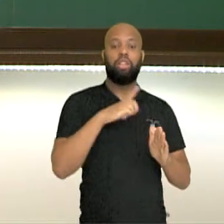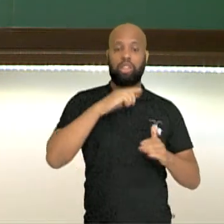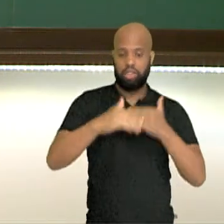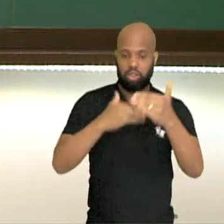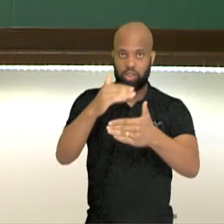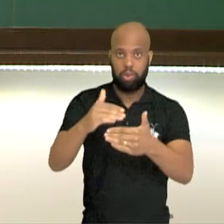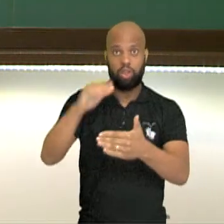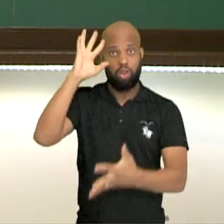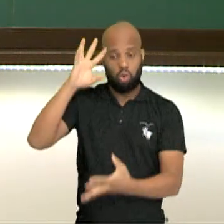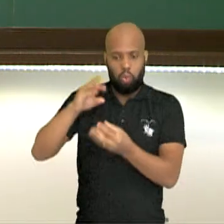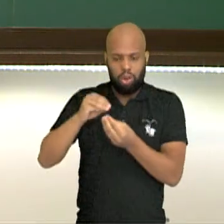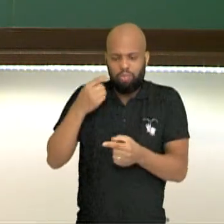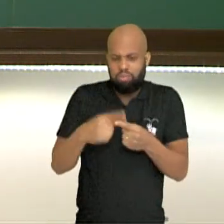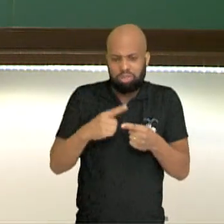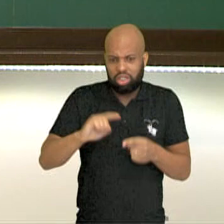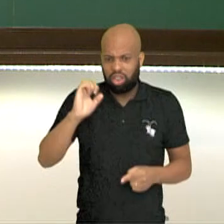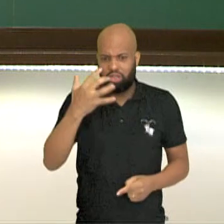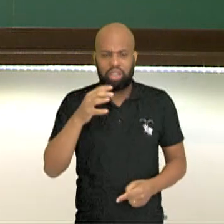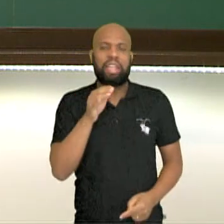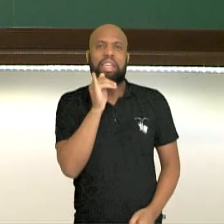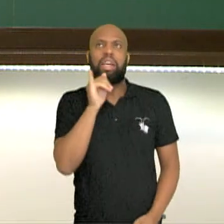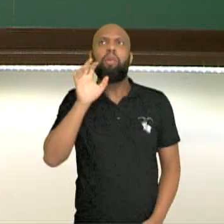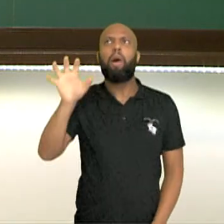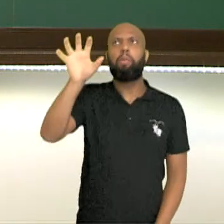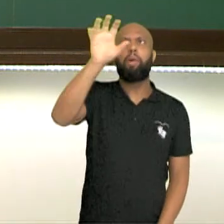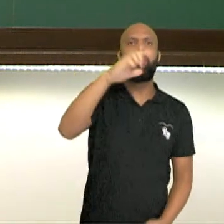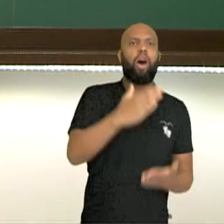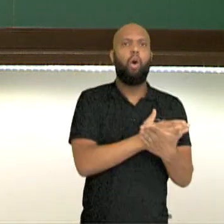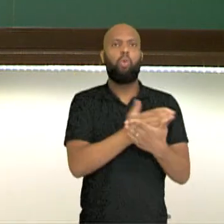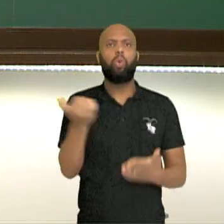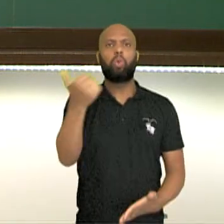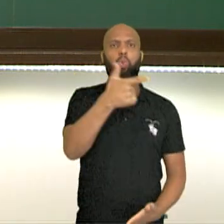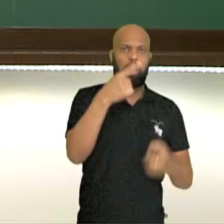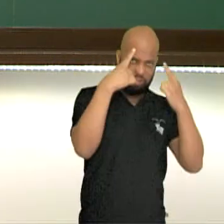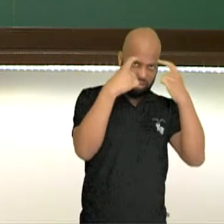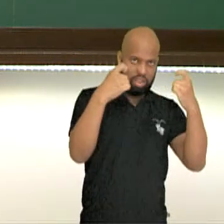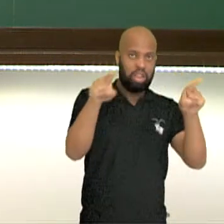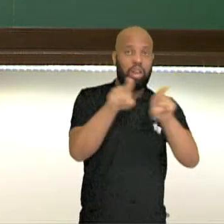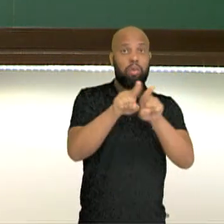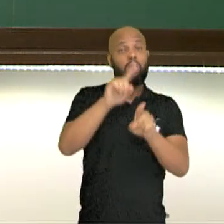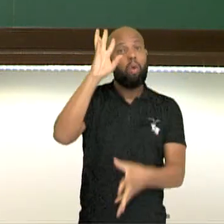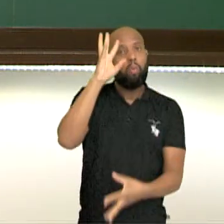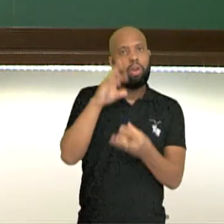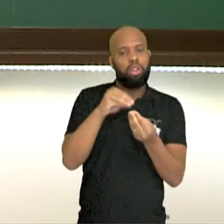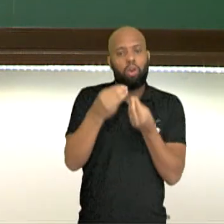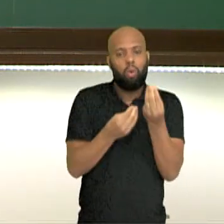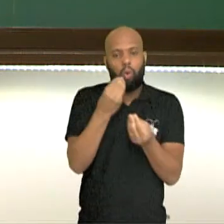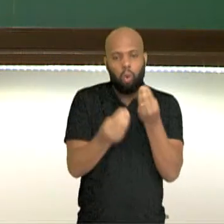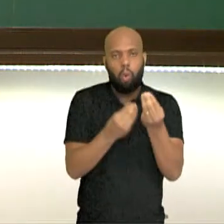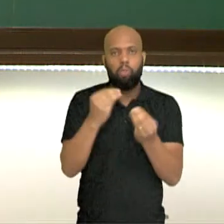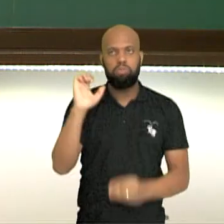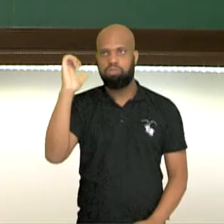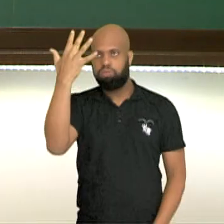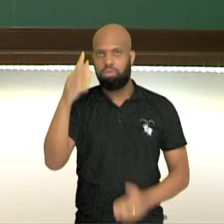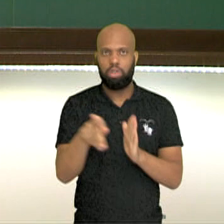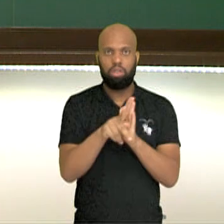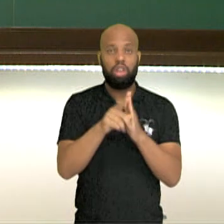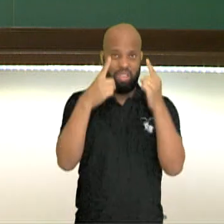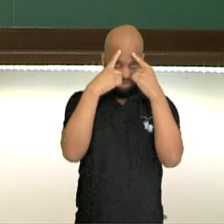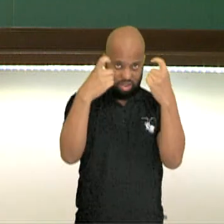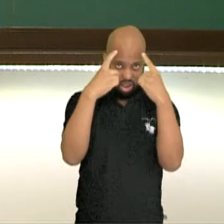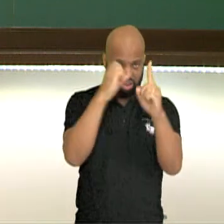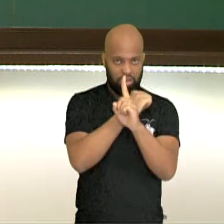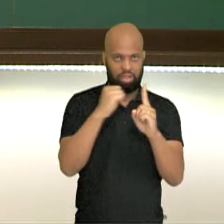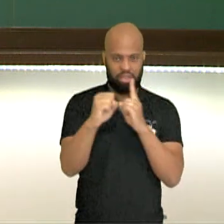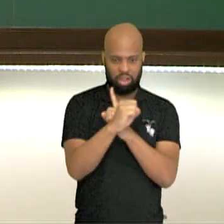desenvolvimento, compreender o porquê tal região pode ser mais violenta, a outra menos, compreender a dinâmica da violência social, por exemplo, e o fim